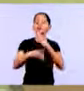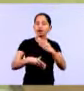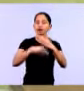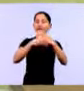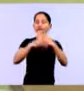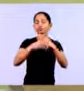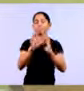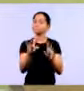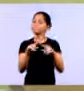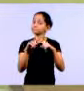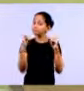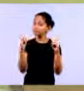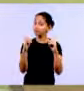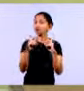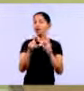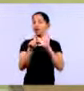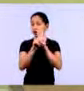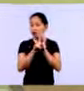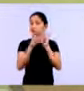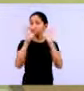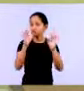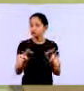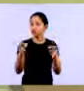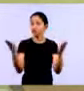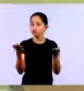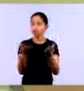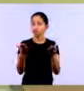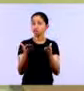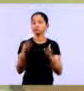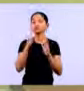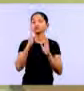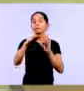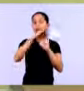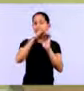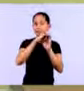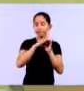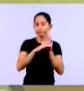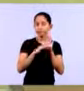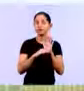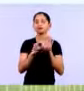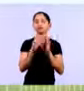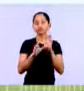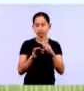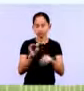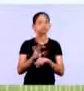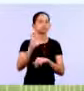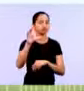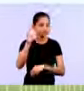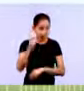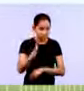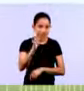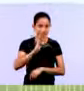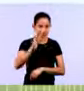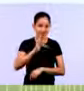impostos que a senhora falou, que nós tratamos agora, já estão no rol constitucional. É, por isso que nós